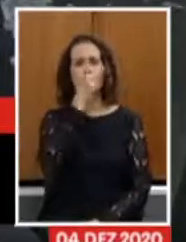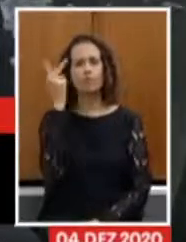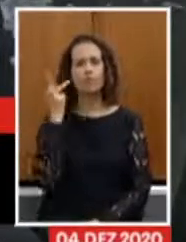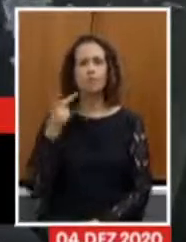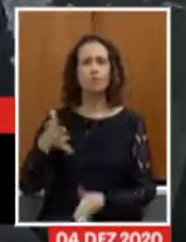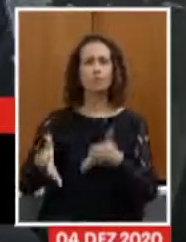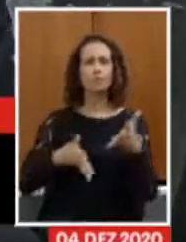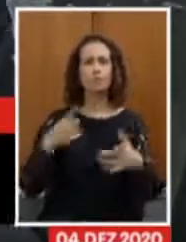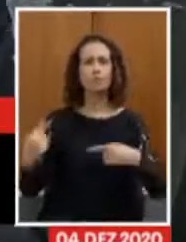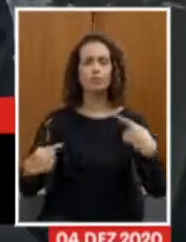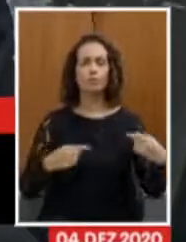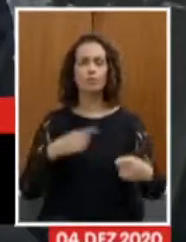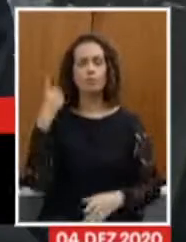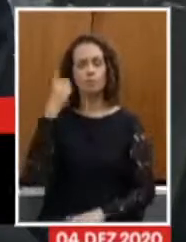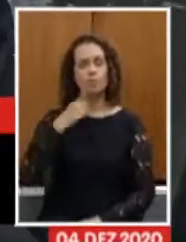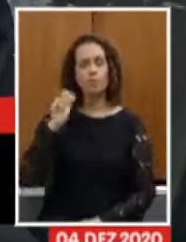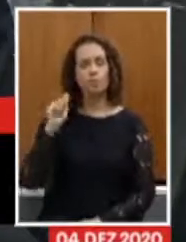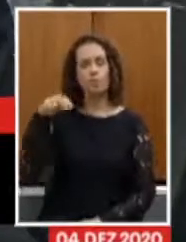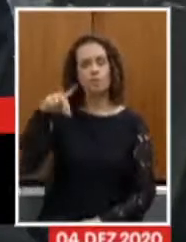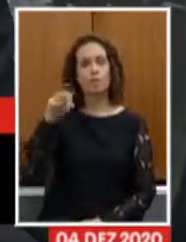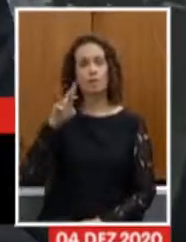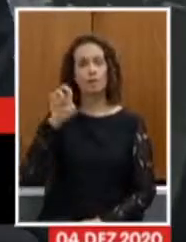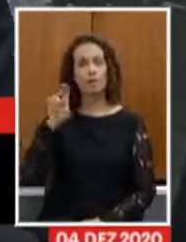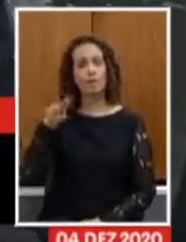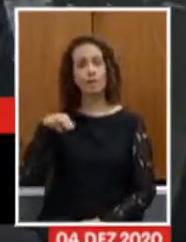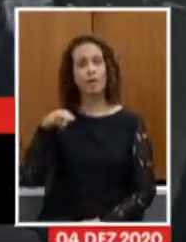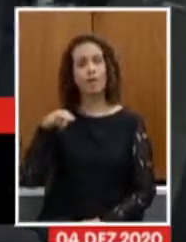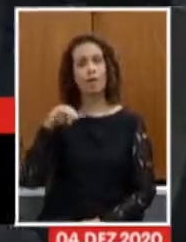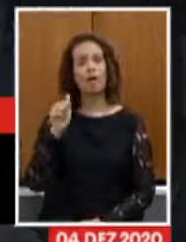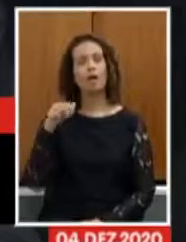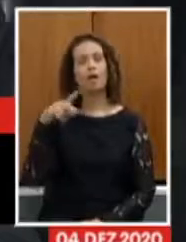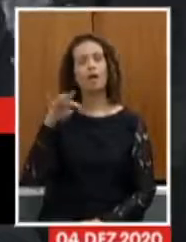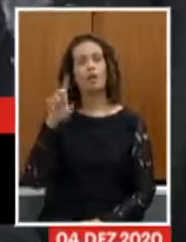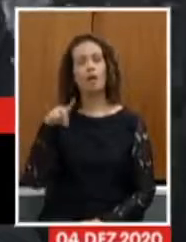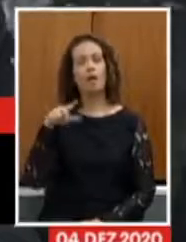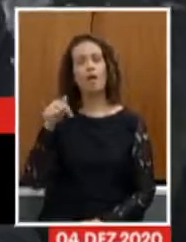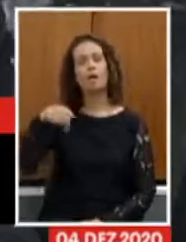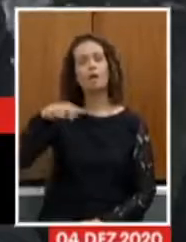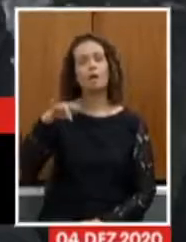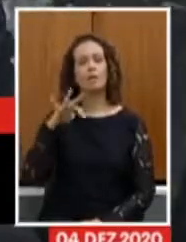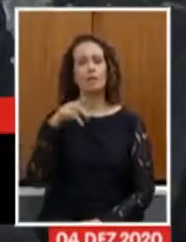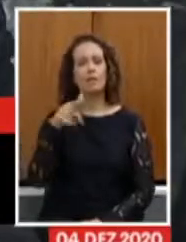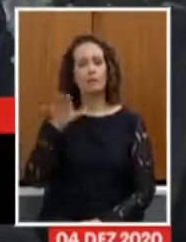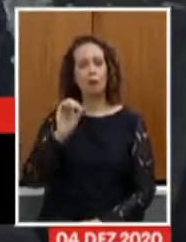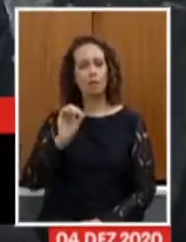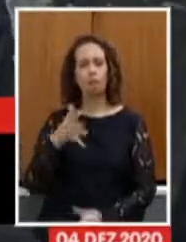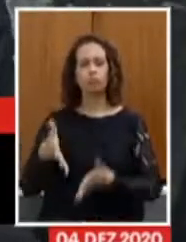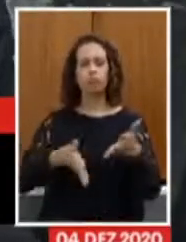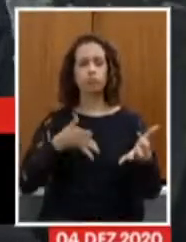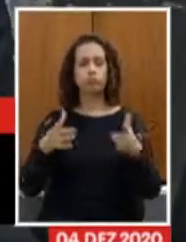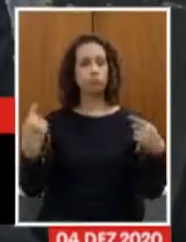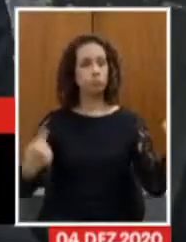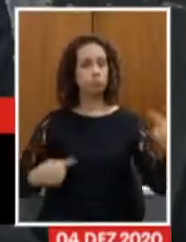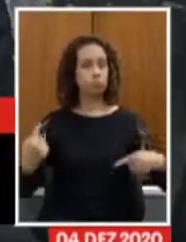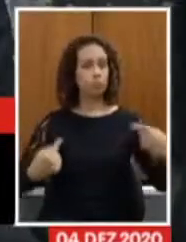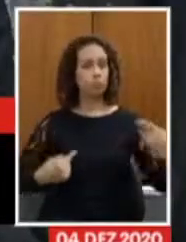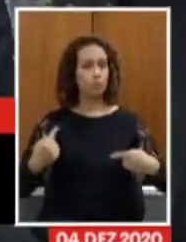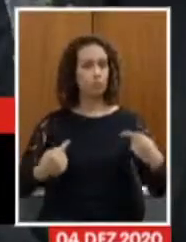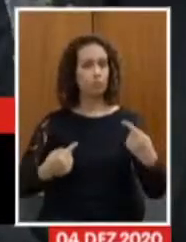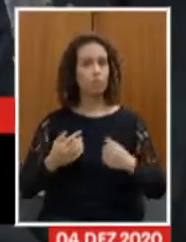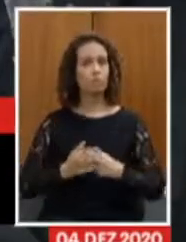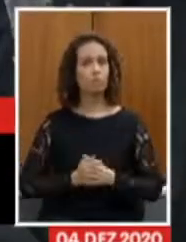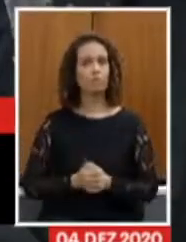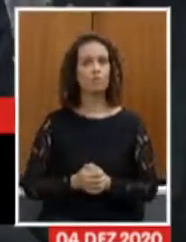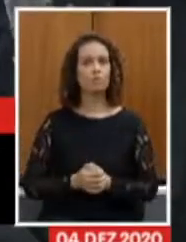discutir, deputado André Quintão. Com a palavra para discutir, deputado...